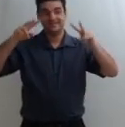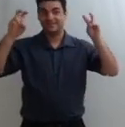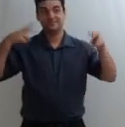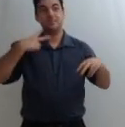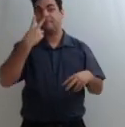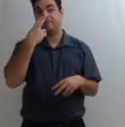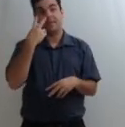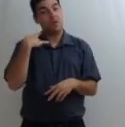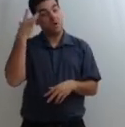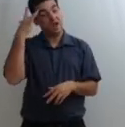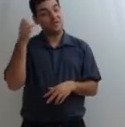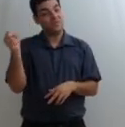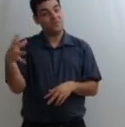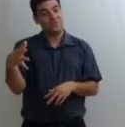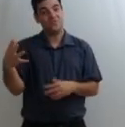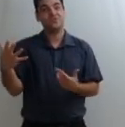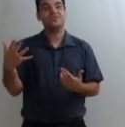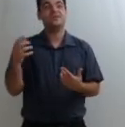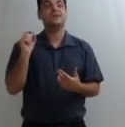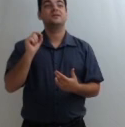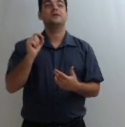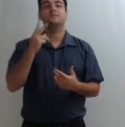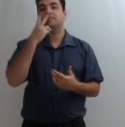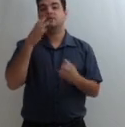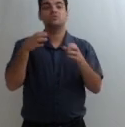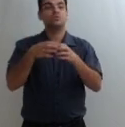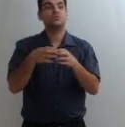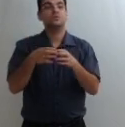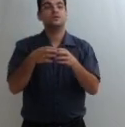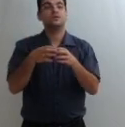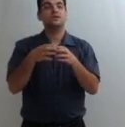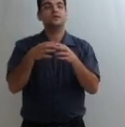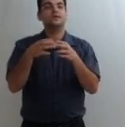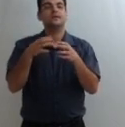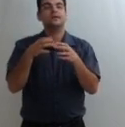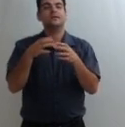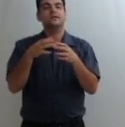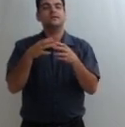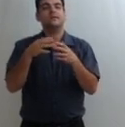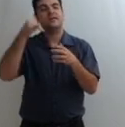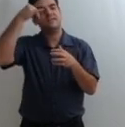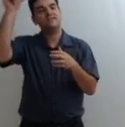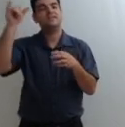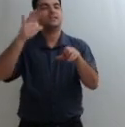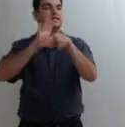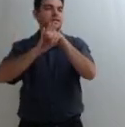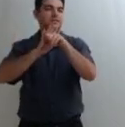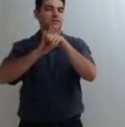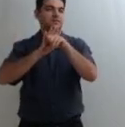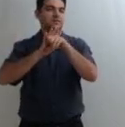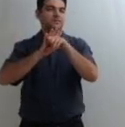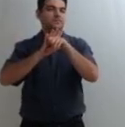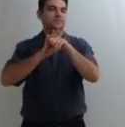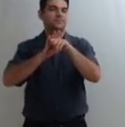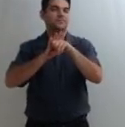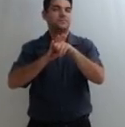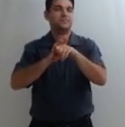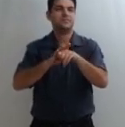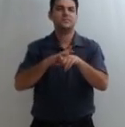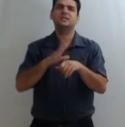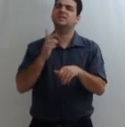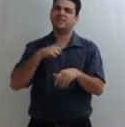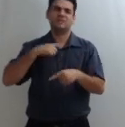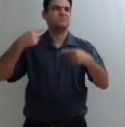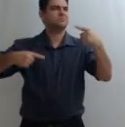novidade trazida pelo pacote anticrime. Né? Nos últimos meses aí nós tivemos uma discussão sobre